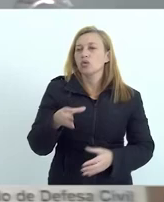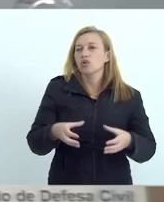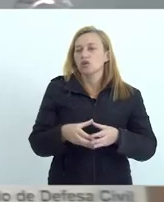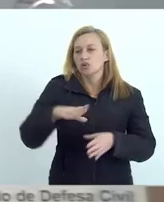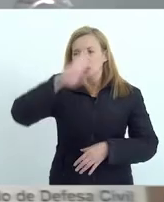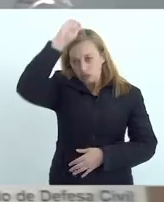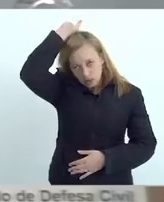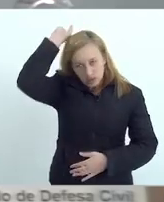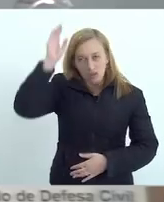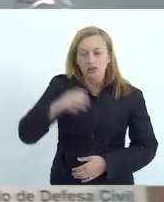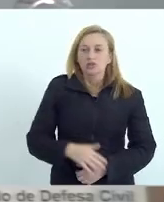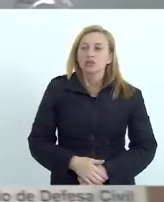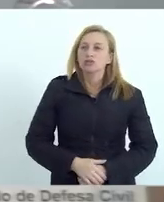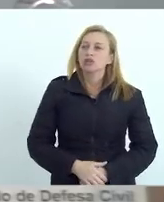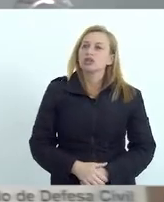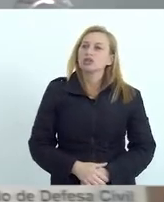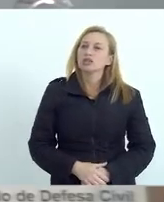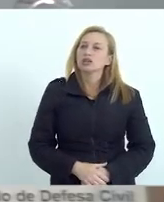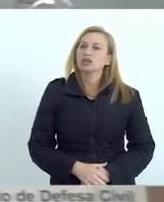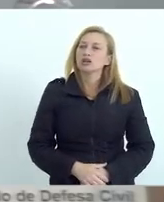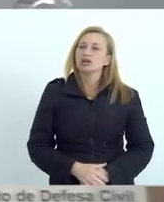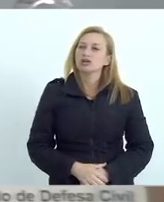aristacio pessoa